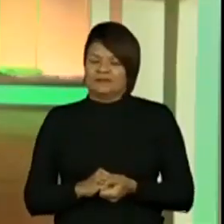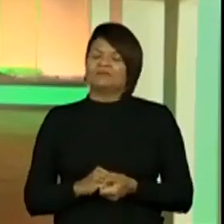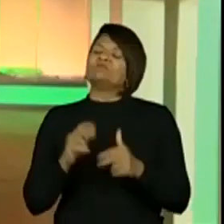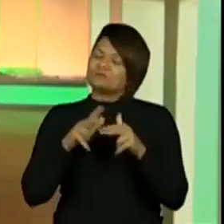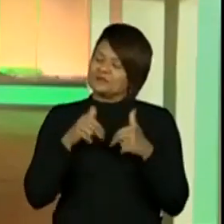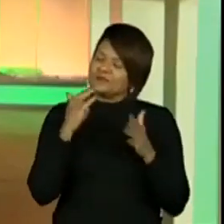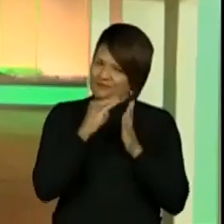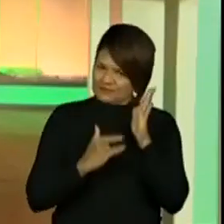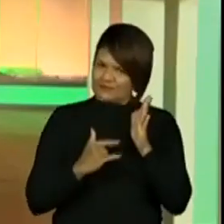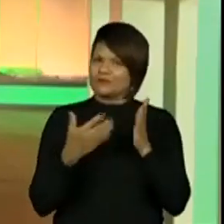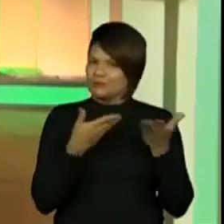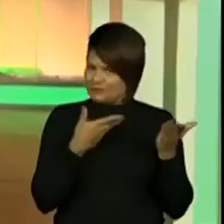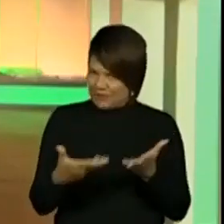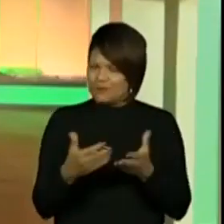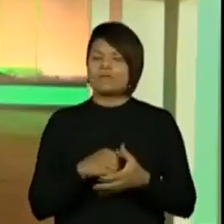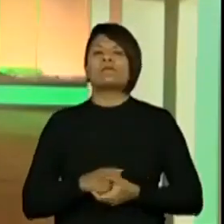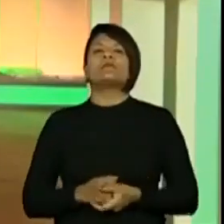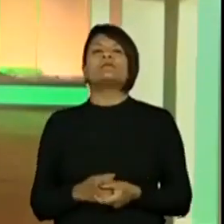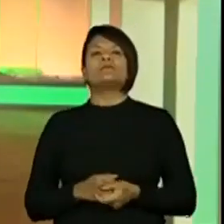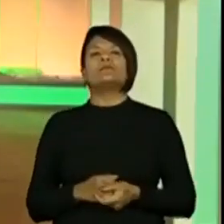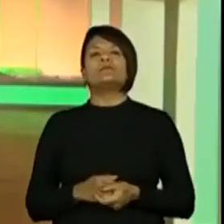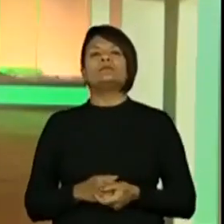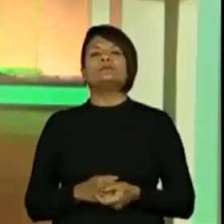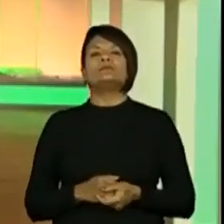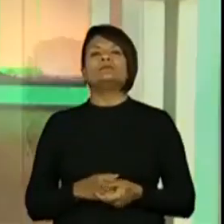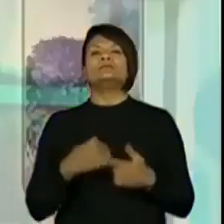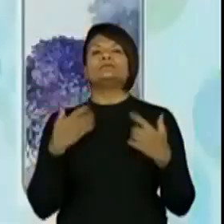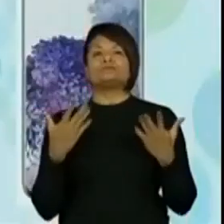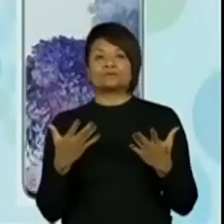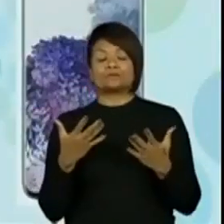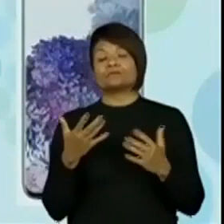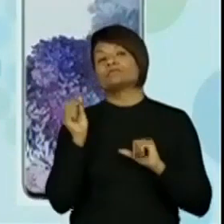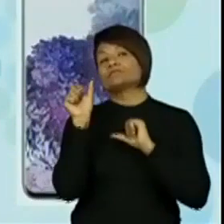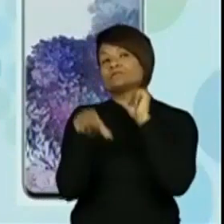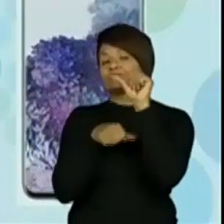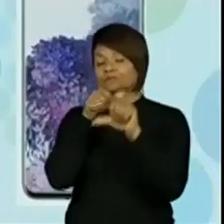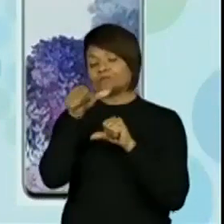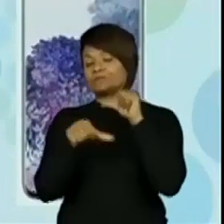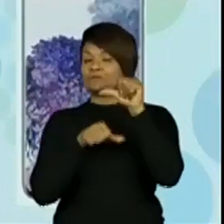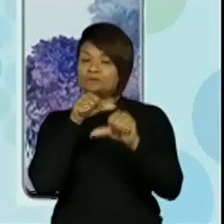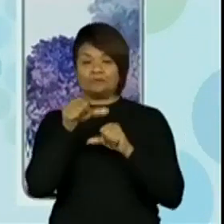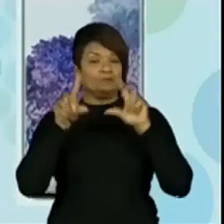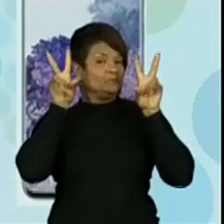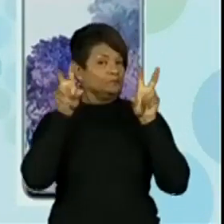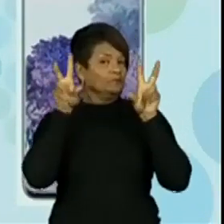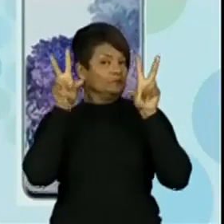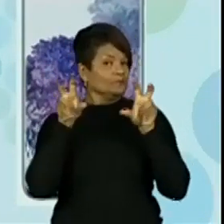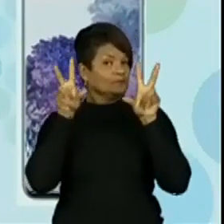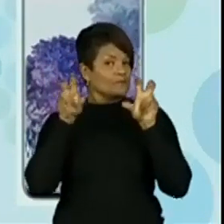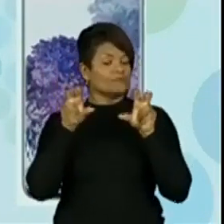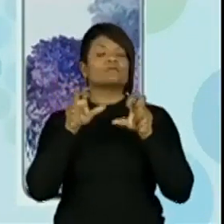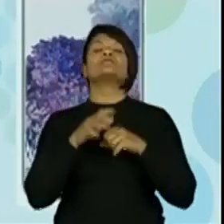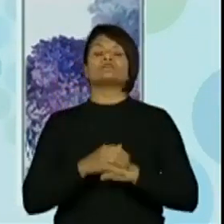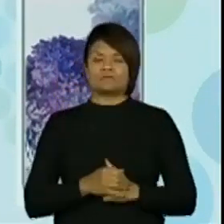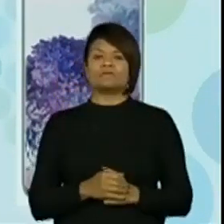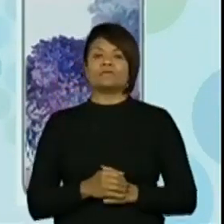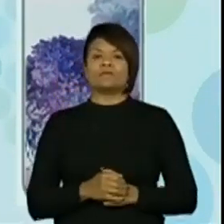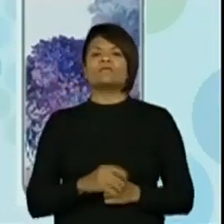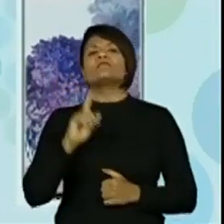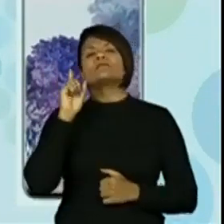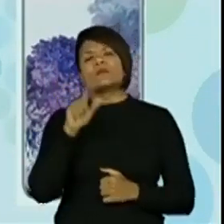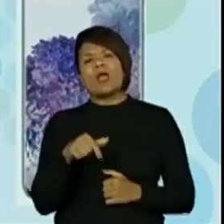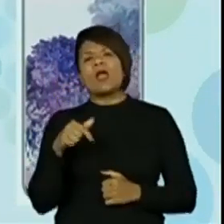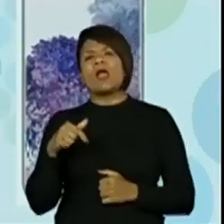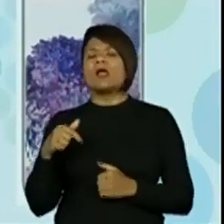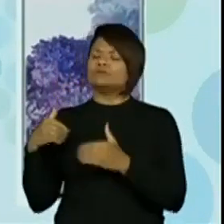para a gente discutir, tá bom? Vamos lá. Transformações, que é o tema da nossa aula de hoje, são as mudanças e